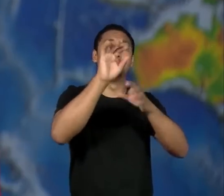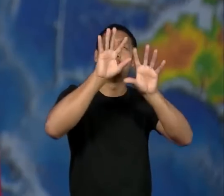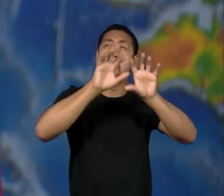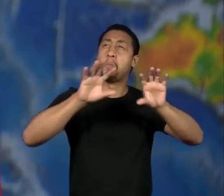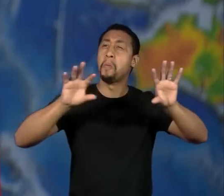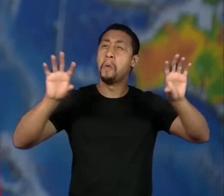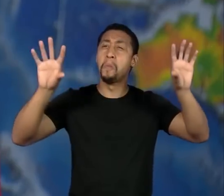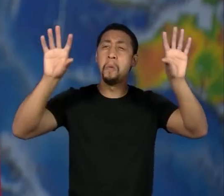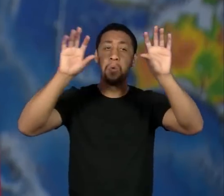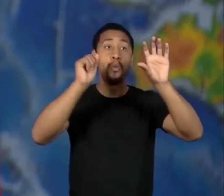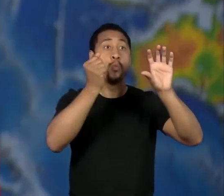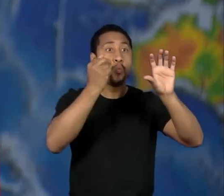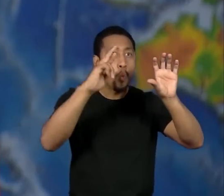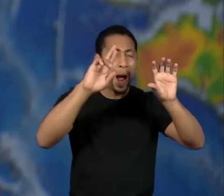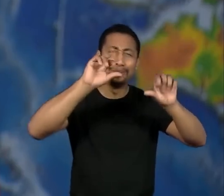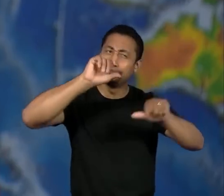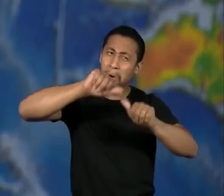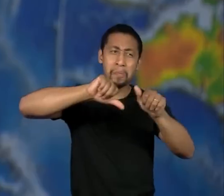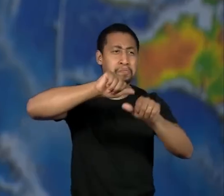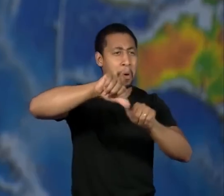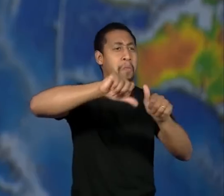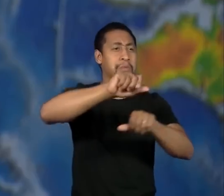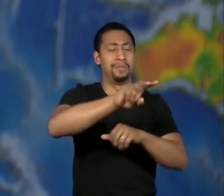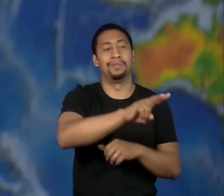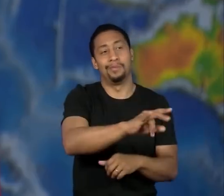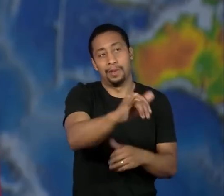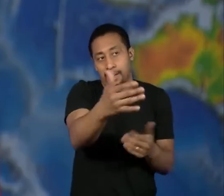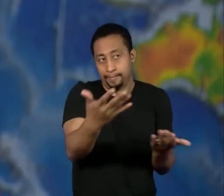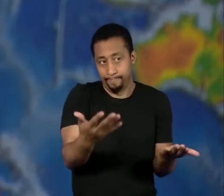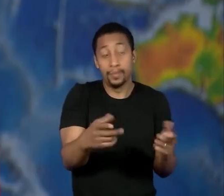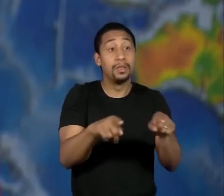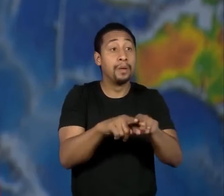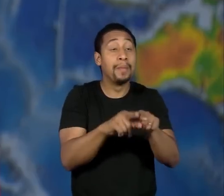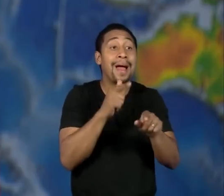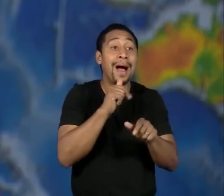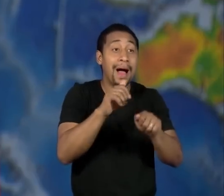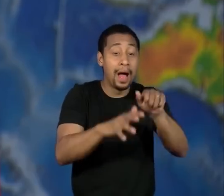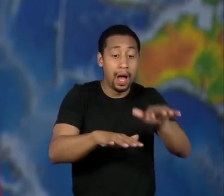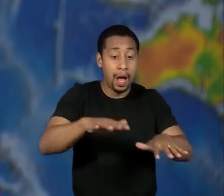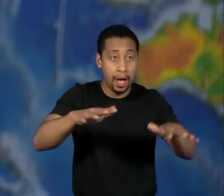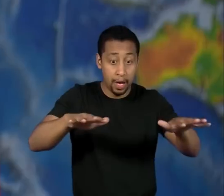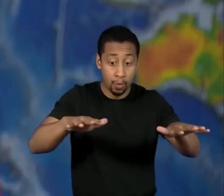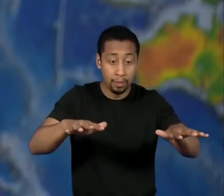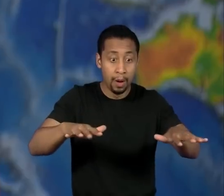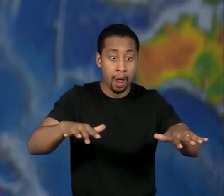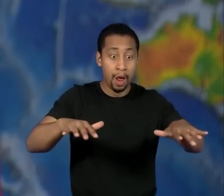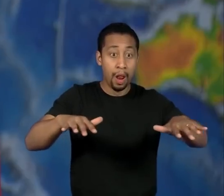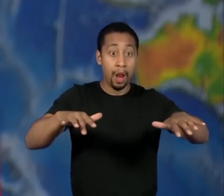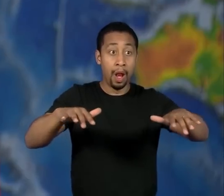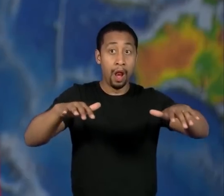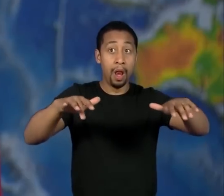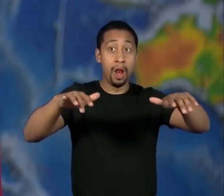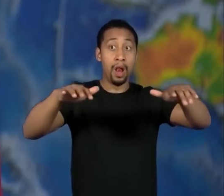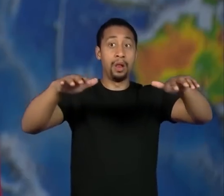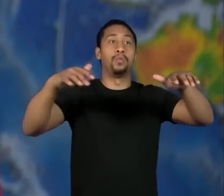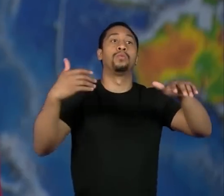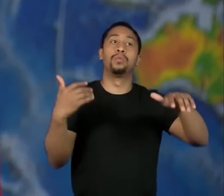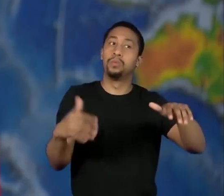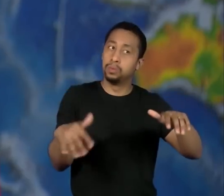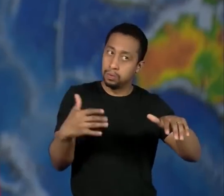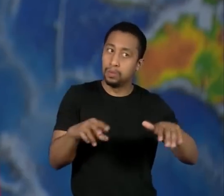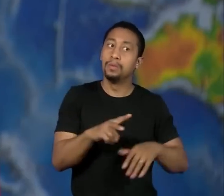ter consequências para o nível dos mares locais, a gente vai ter consequências na vida